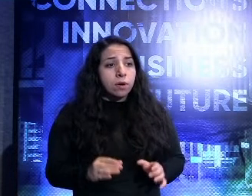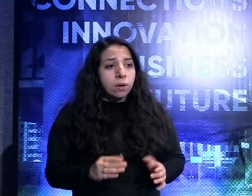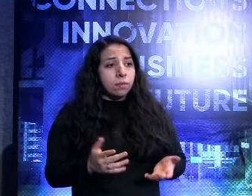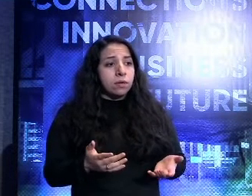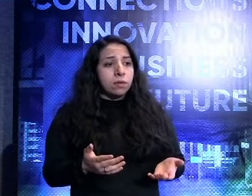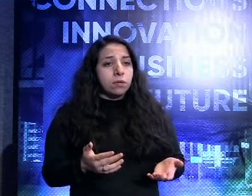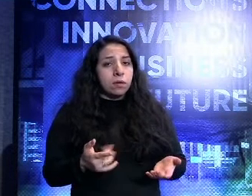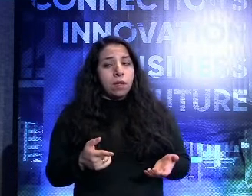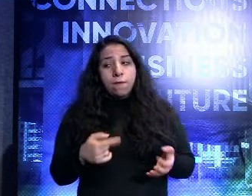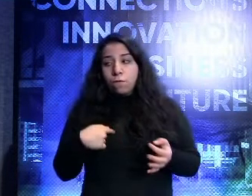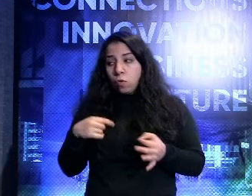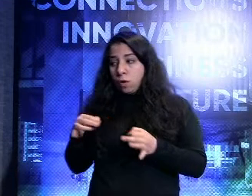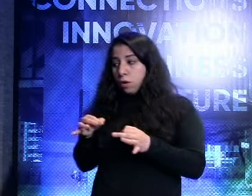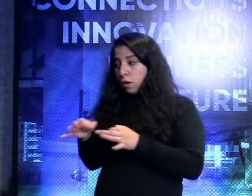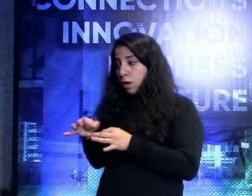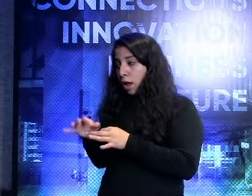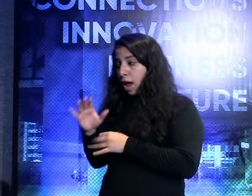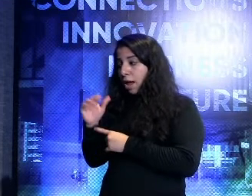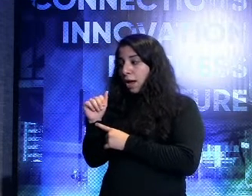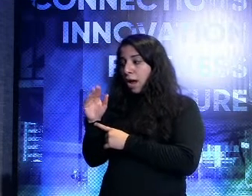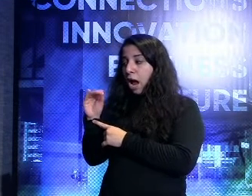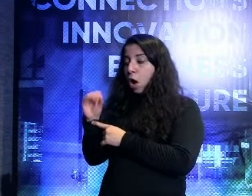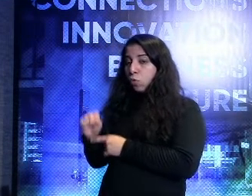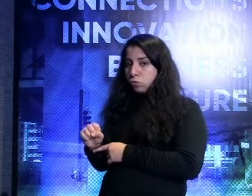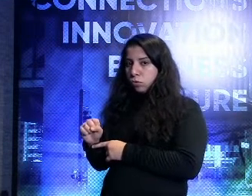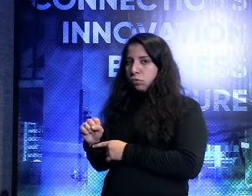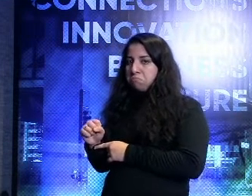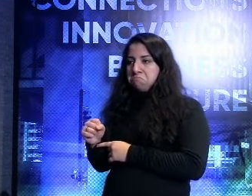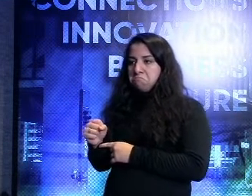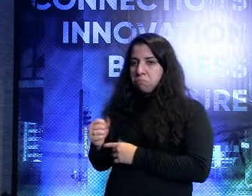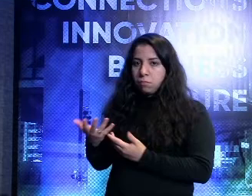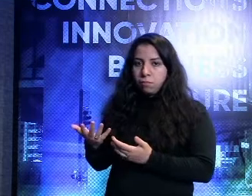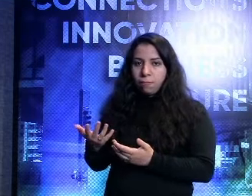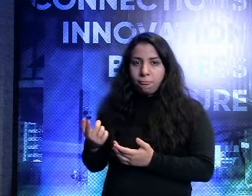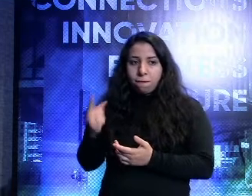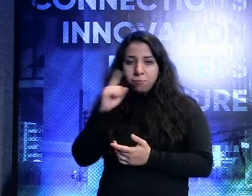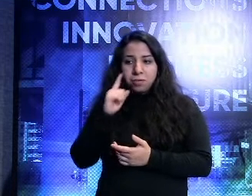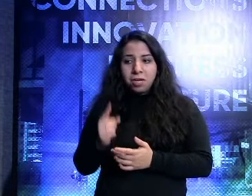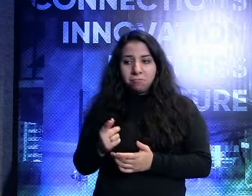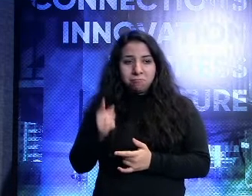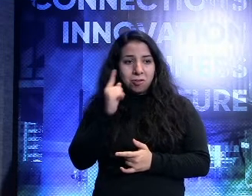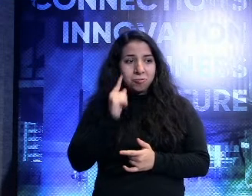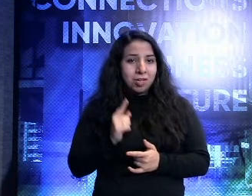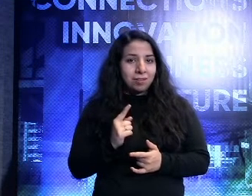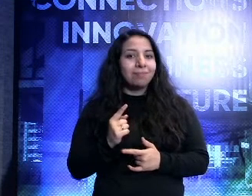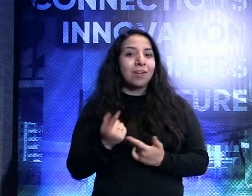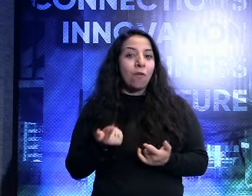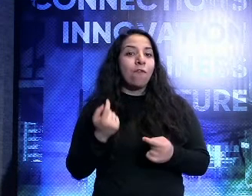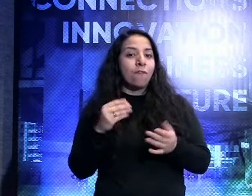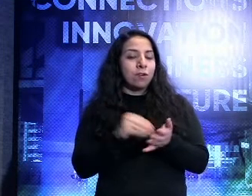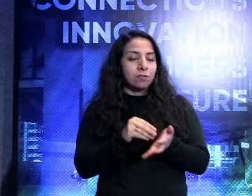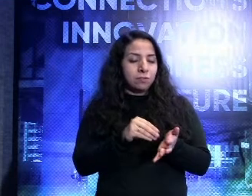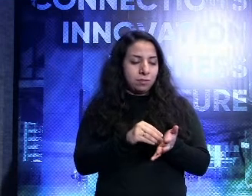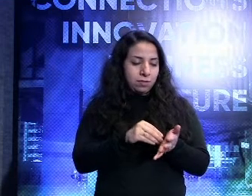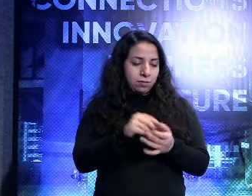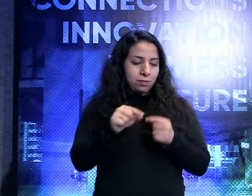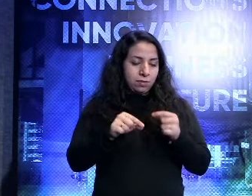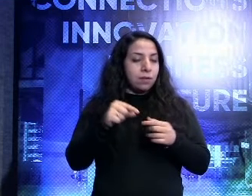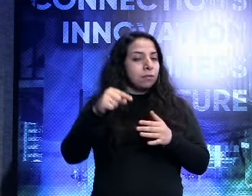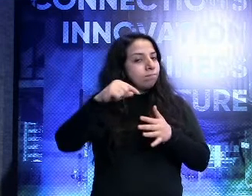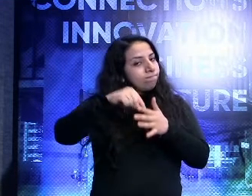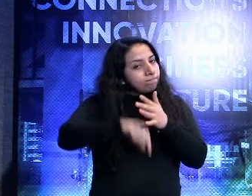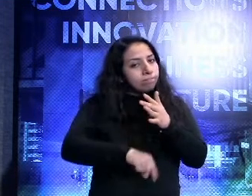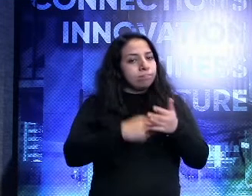planeja, beleza? E, de novo, é abstrato, concorda? Eu estou consumindo um etcd, alguém fez lá, eu nunca entrei no código para saber como ele